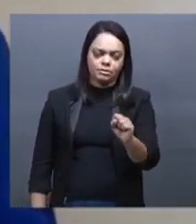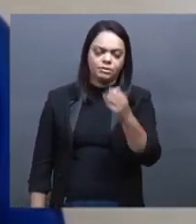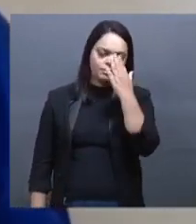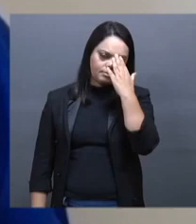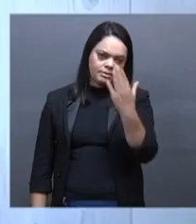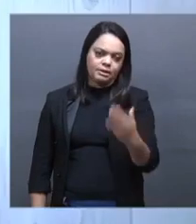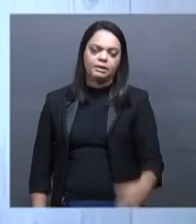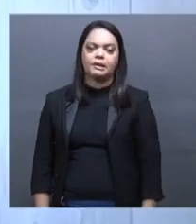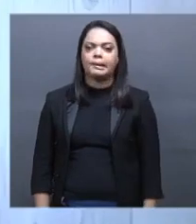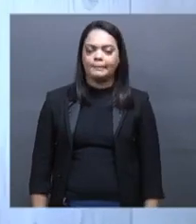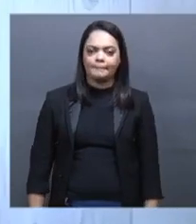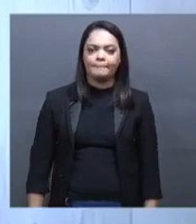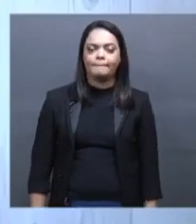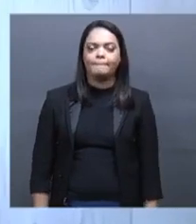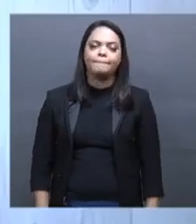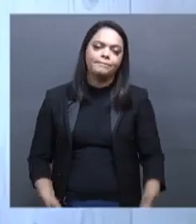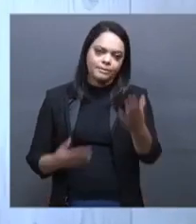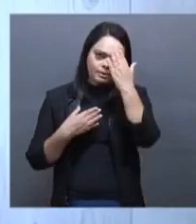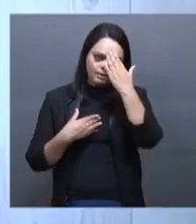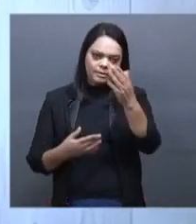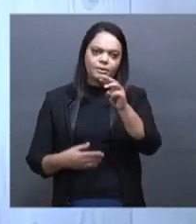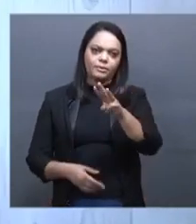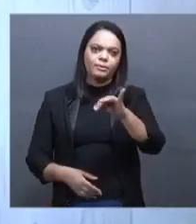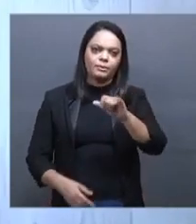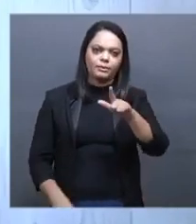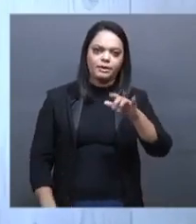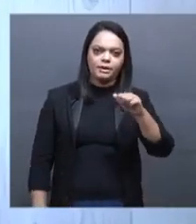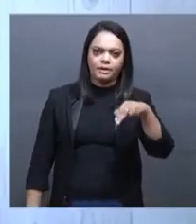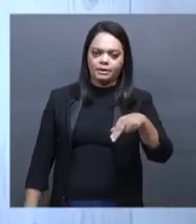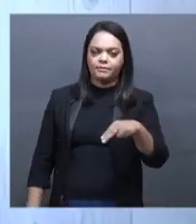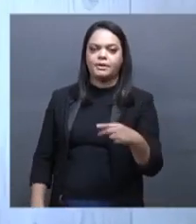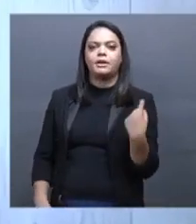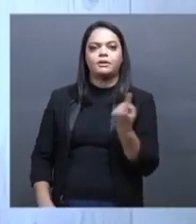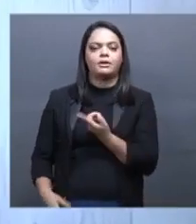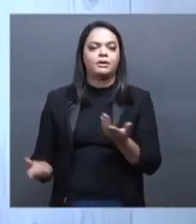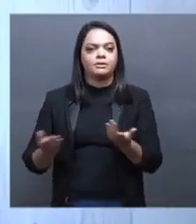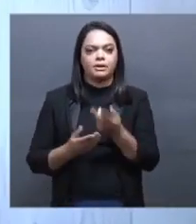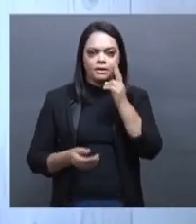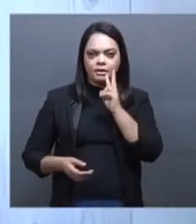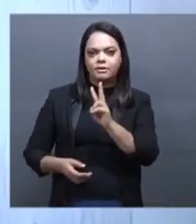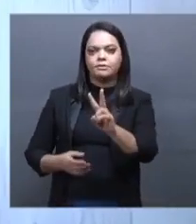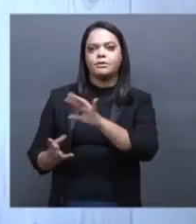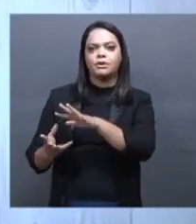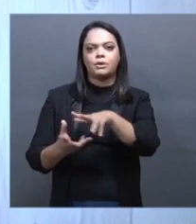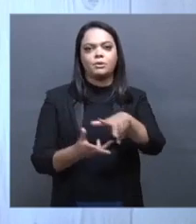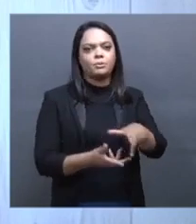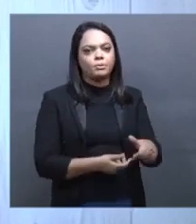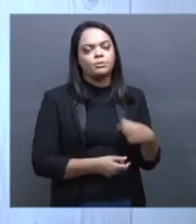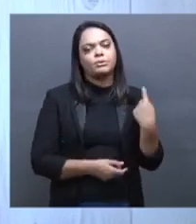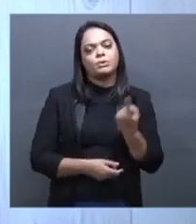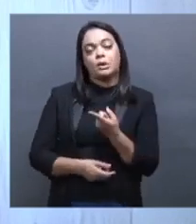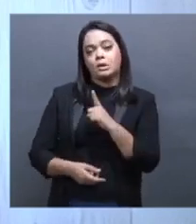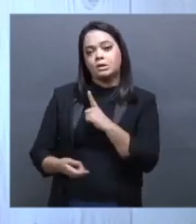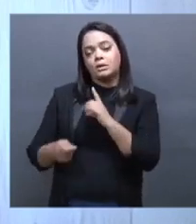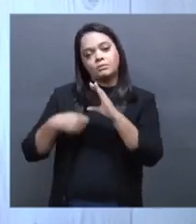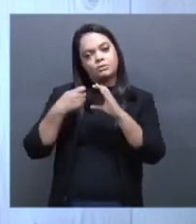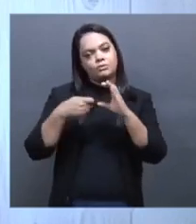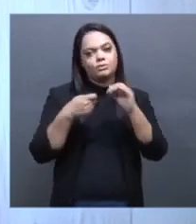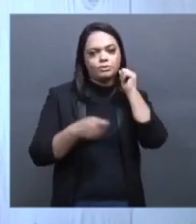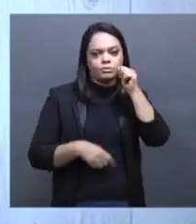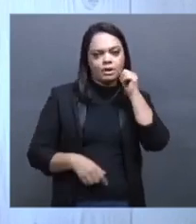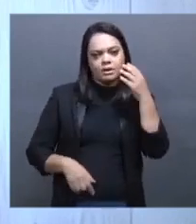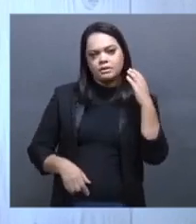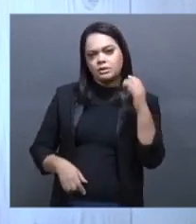319-9822-8208. Muito obrigado. Bom, obrigado, William. E dando o nosso giro pelo mundo, hoje nós recebemos um vídeo da